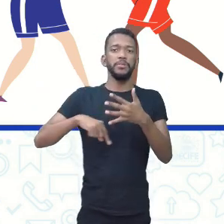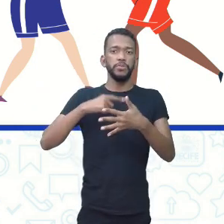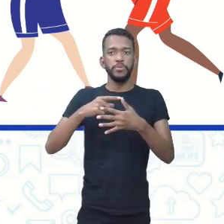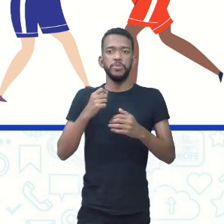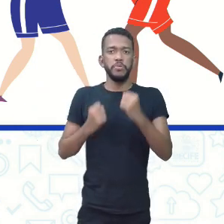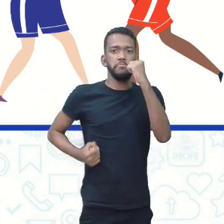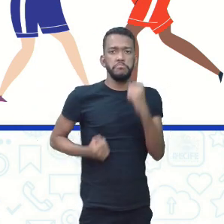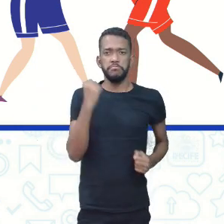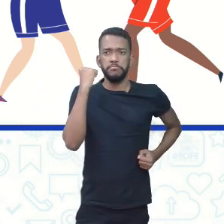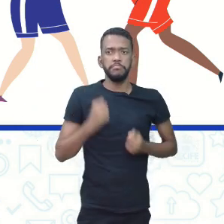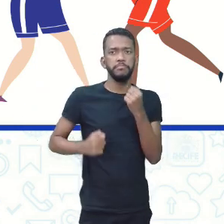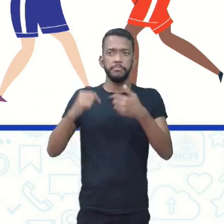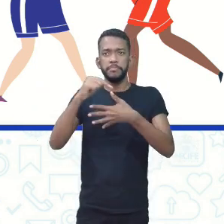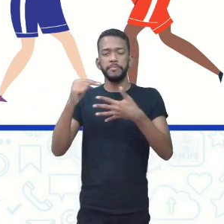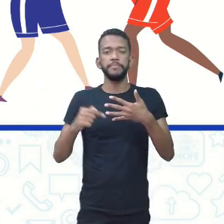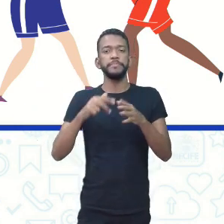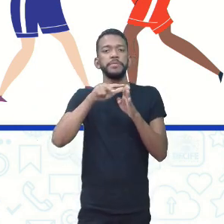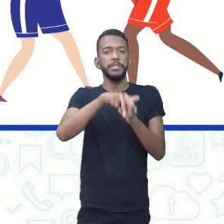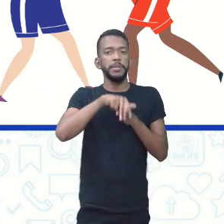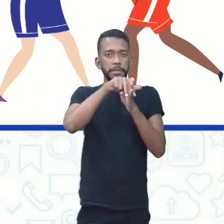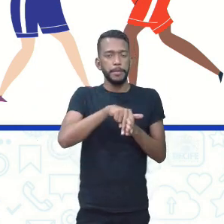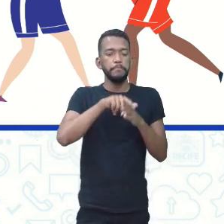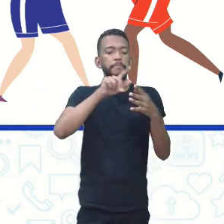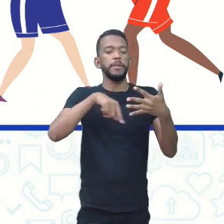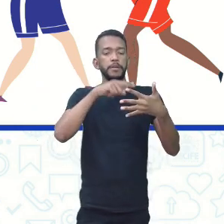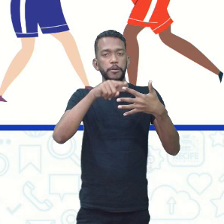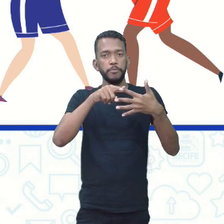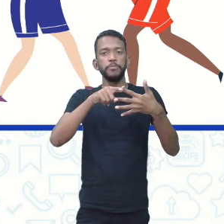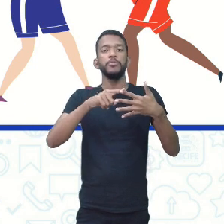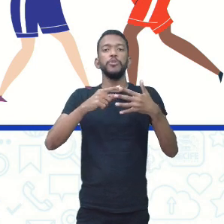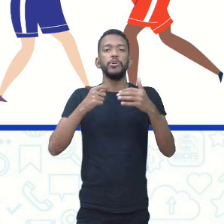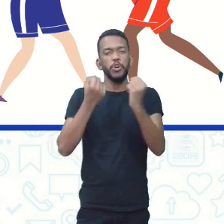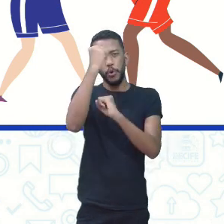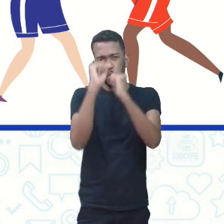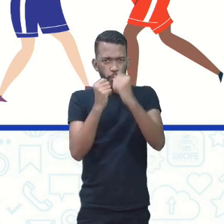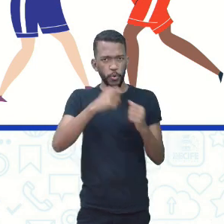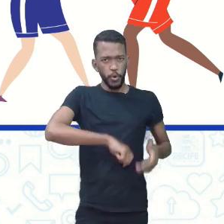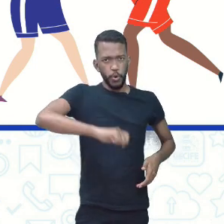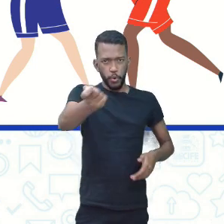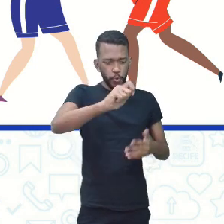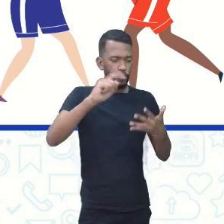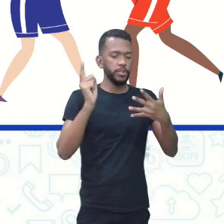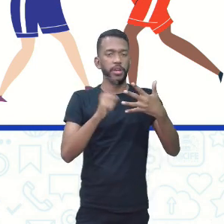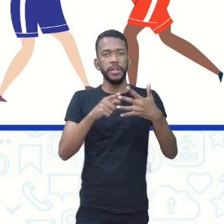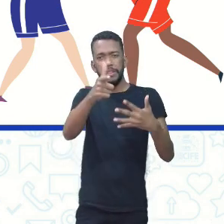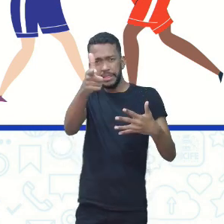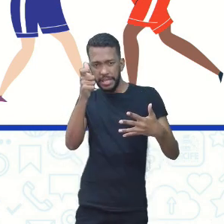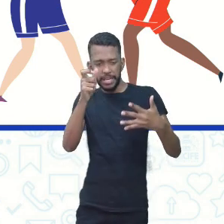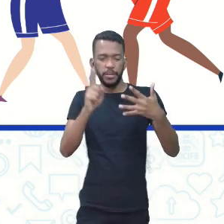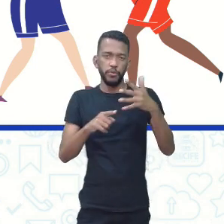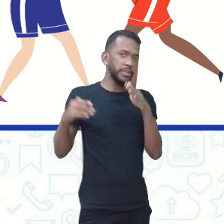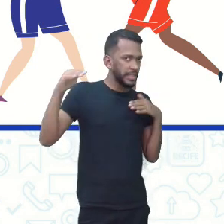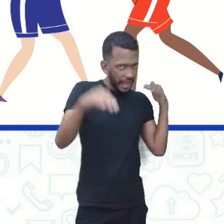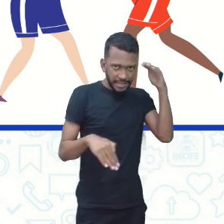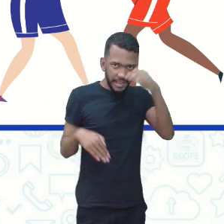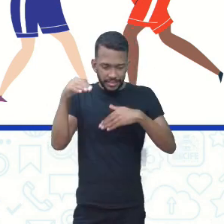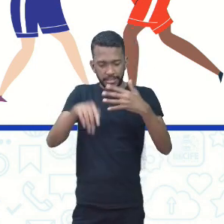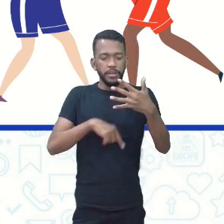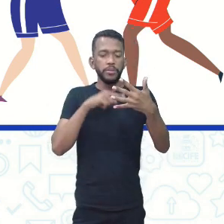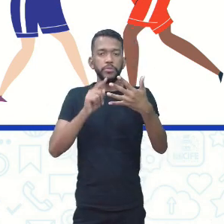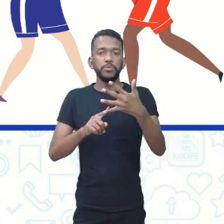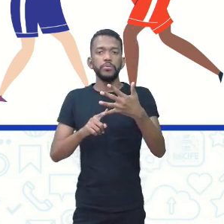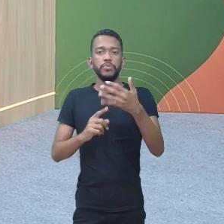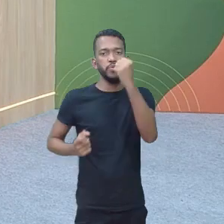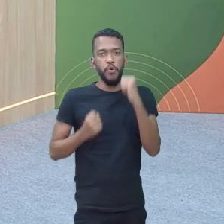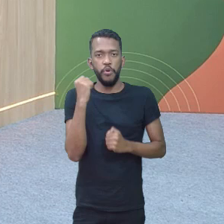Então a gente vai ter o hipismo, a luta, o tiro, a natação e a corrida em um